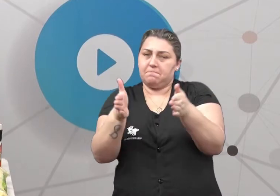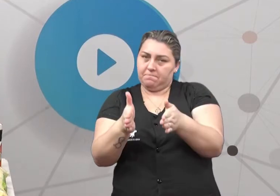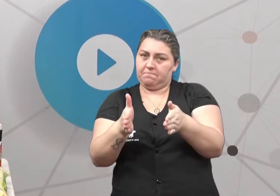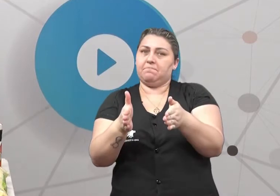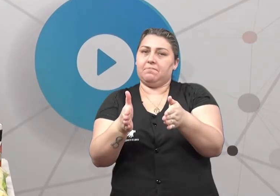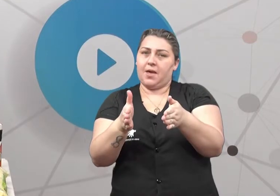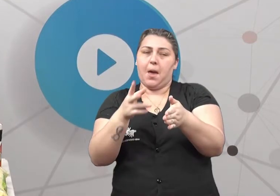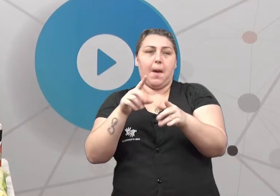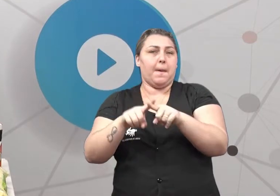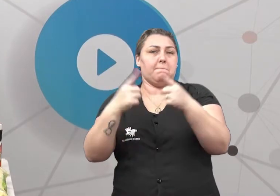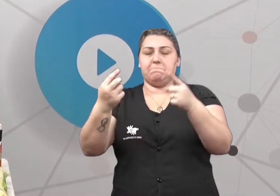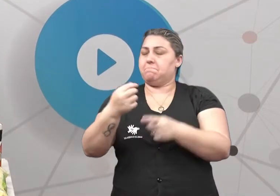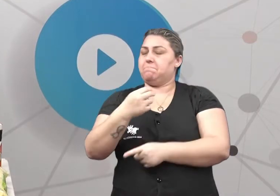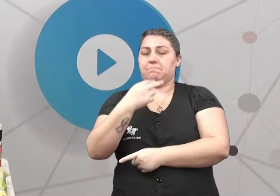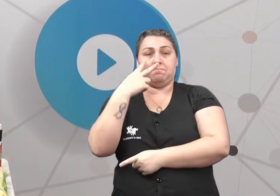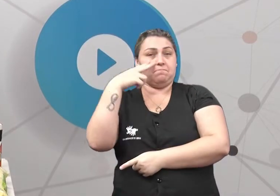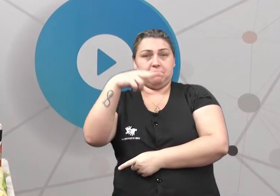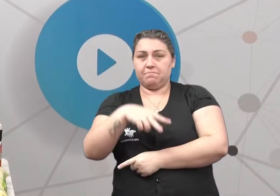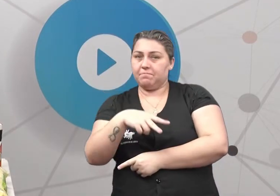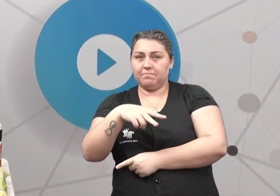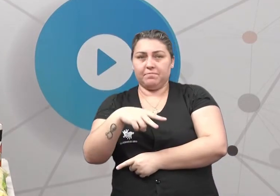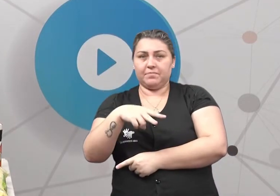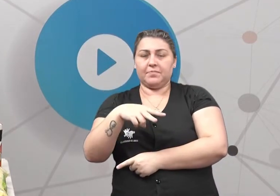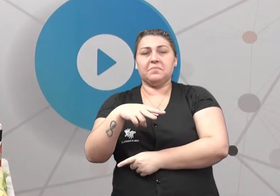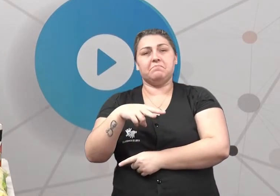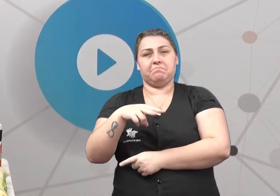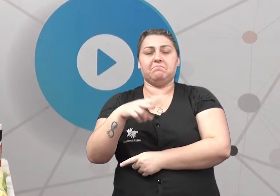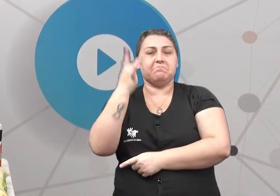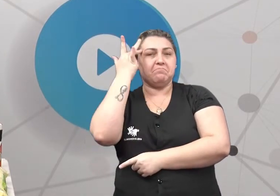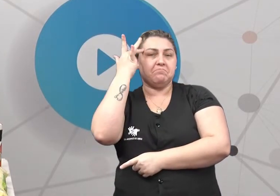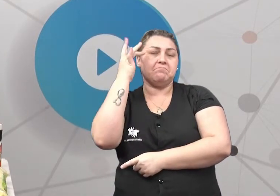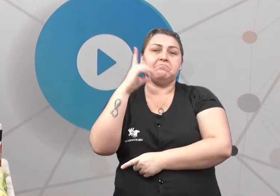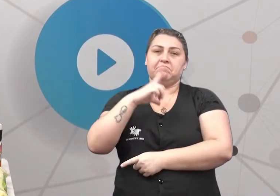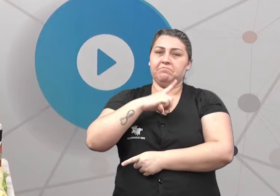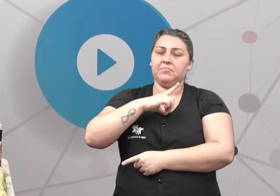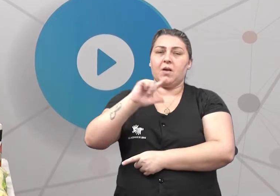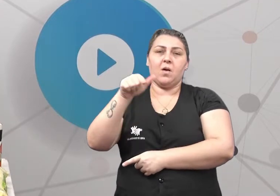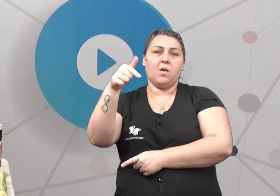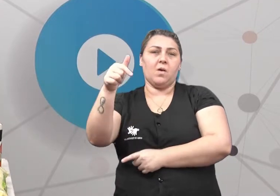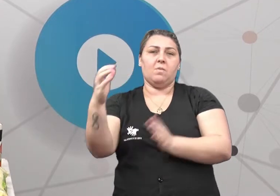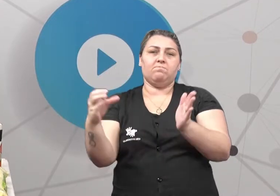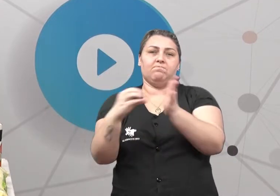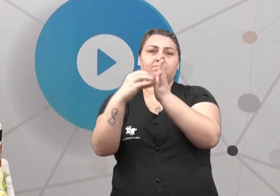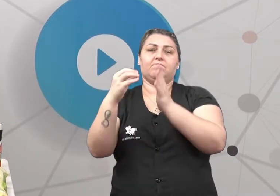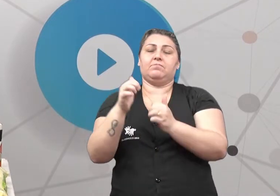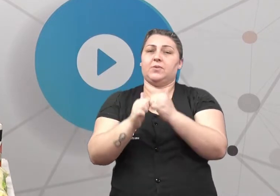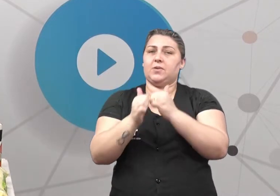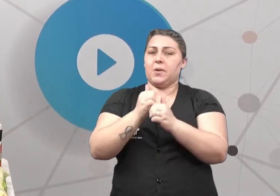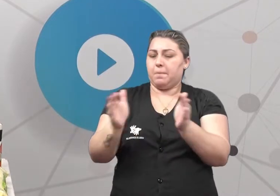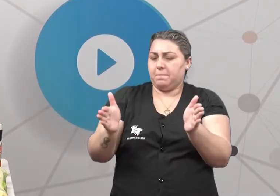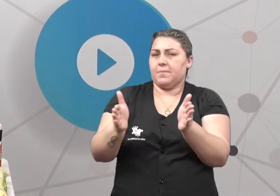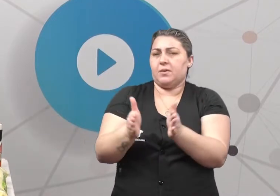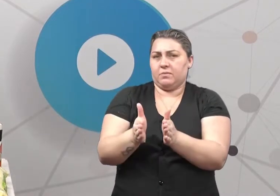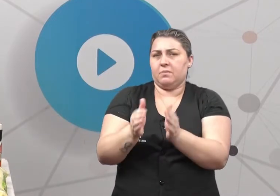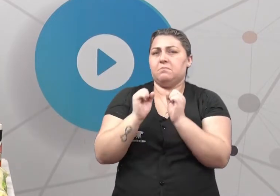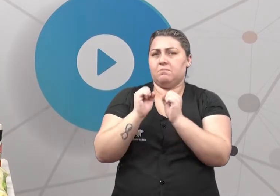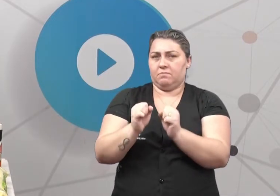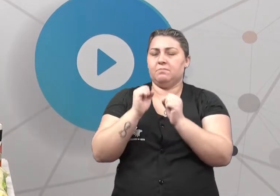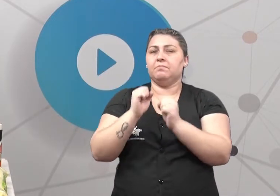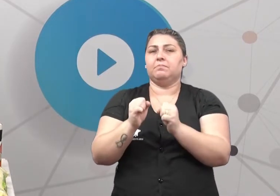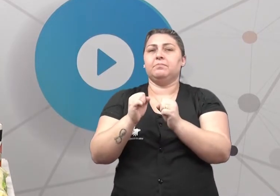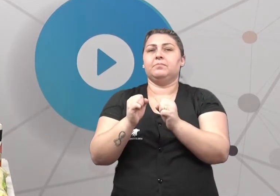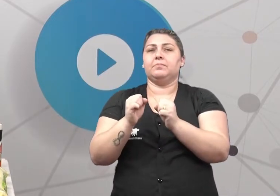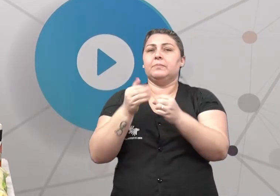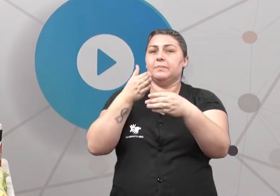Mas eu ainda não vi embalagem, né? Talvez tenha em outro tipo de arroz embalagens menores. Então, eles podem